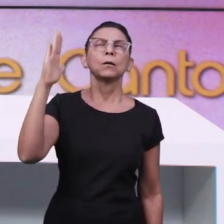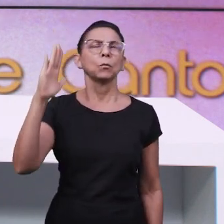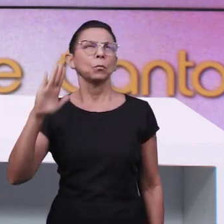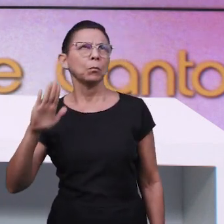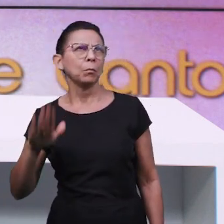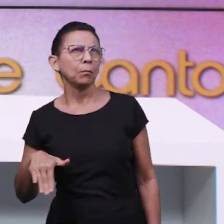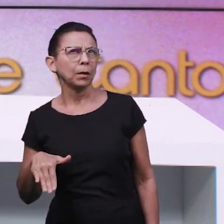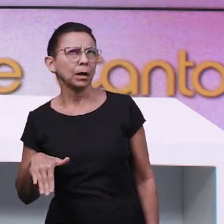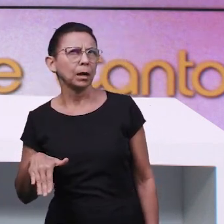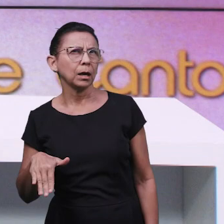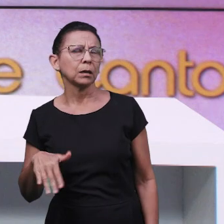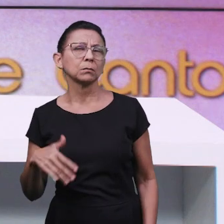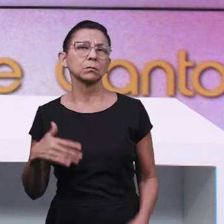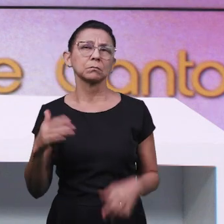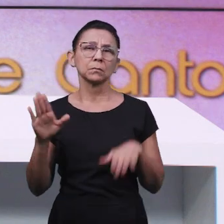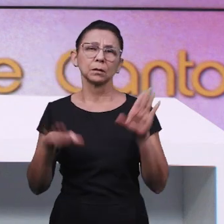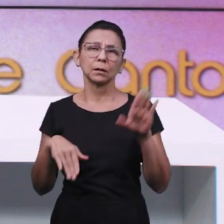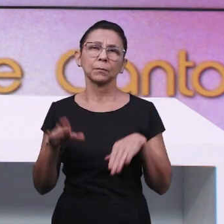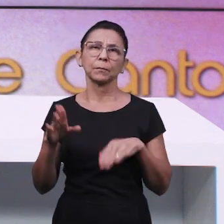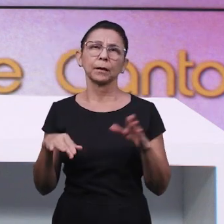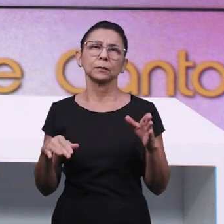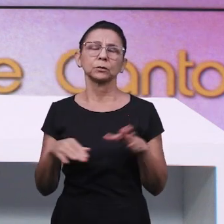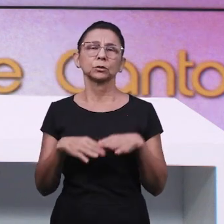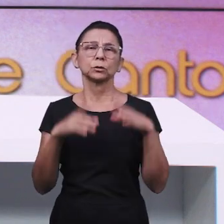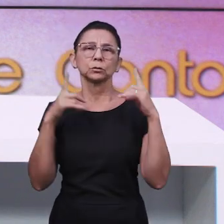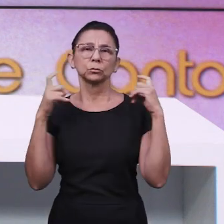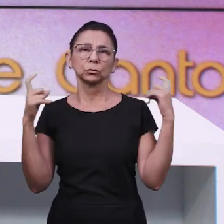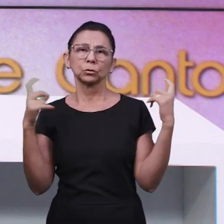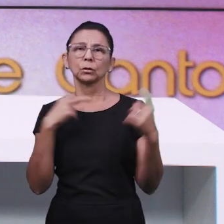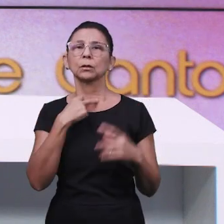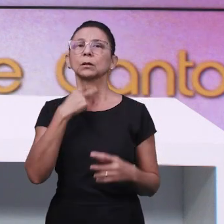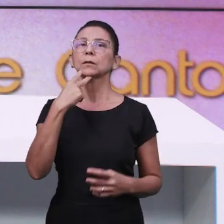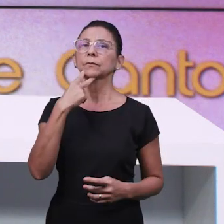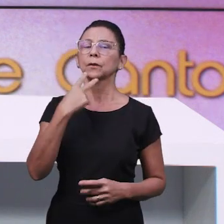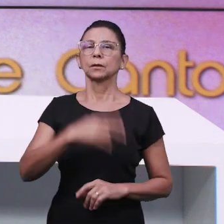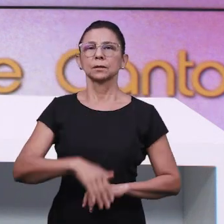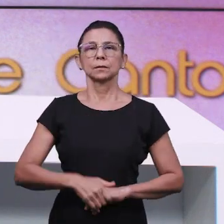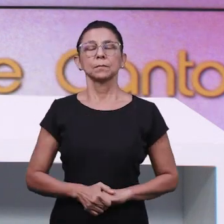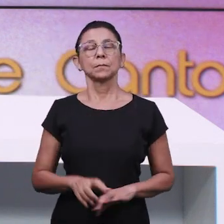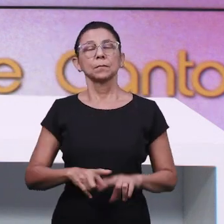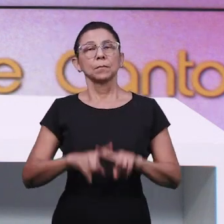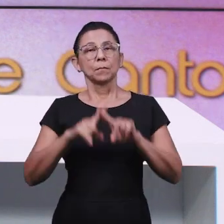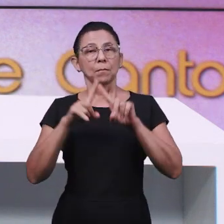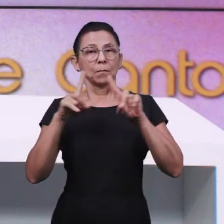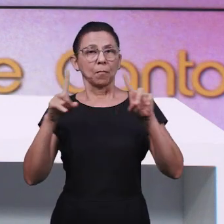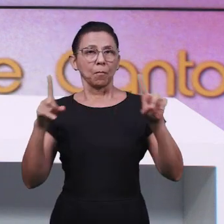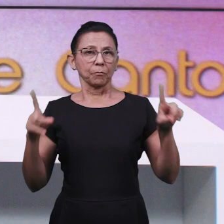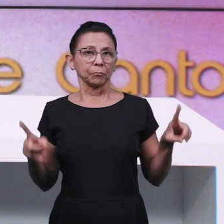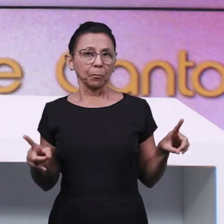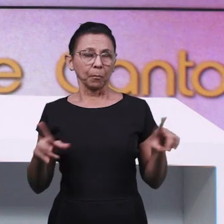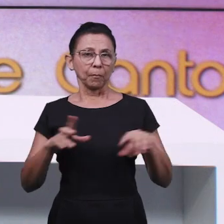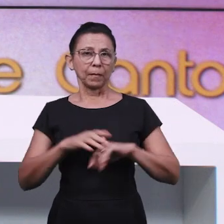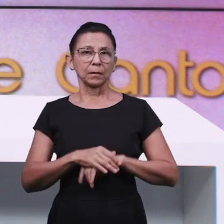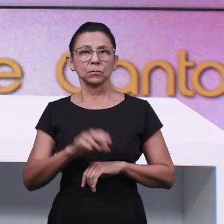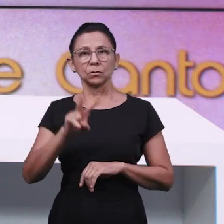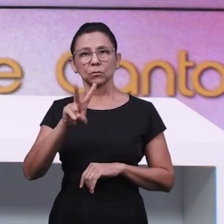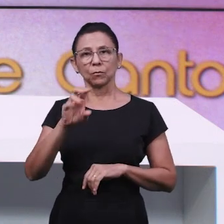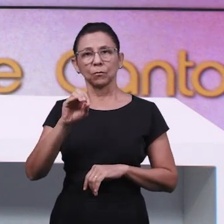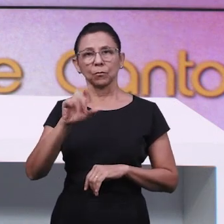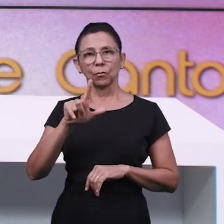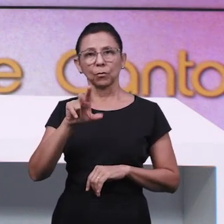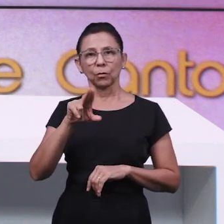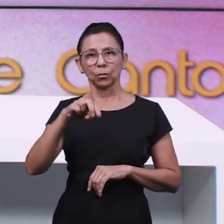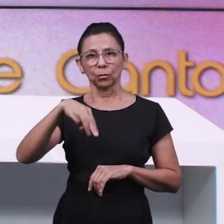à amplificação e à projeção do som da nossa voz. Porém, o volume, ele não depende